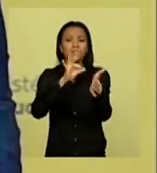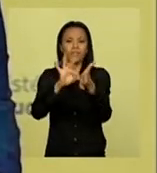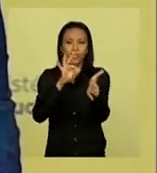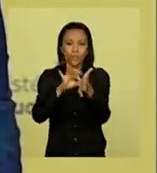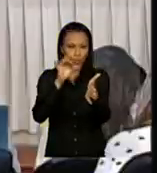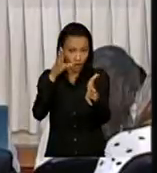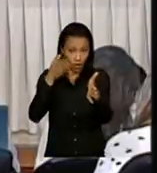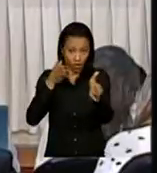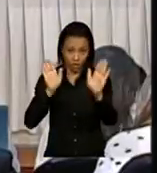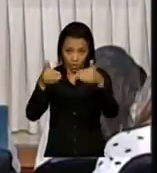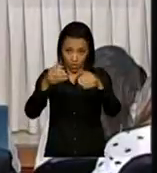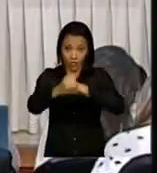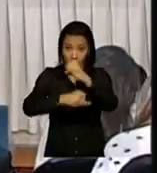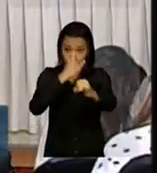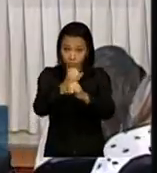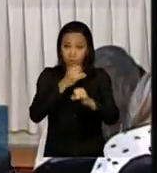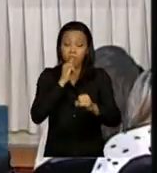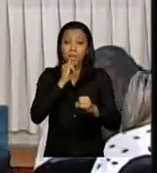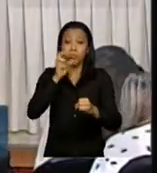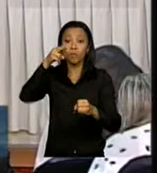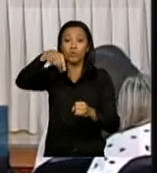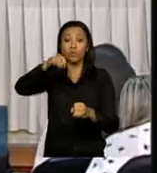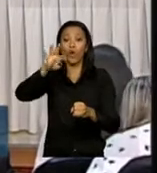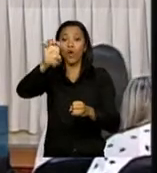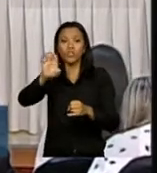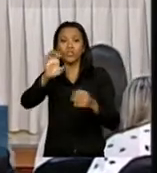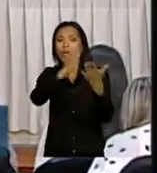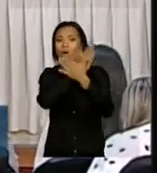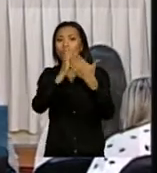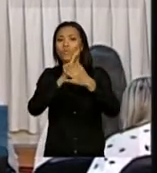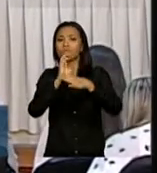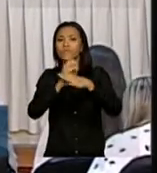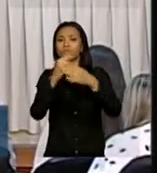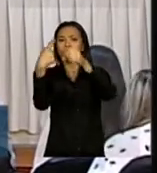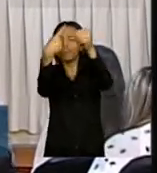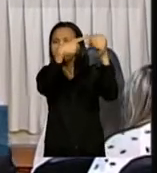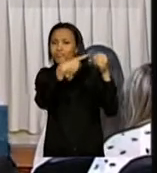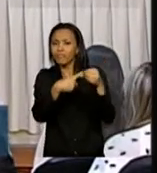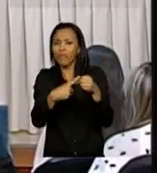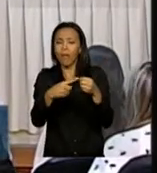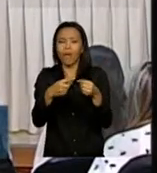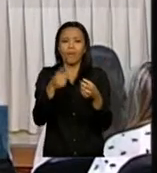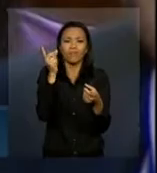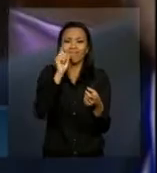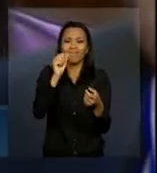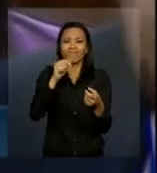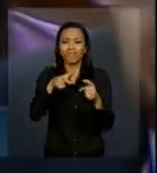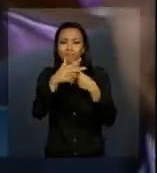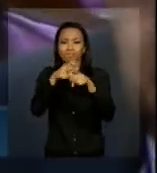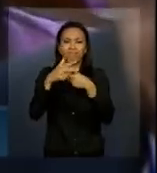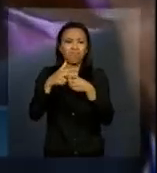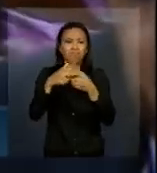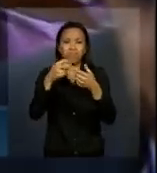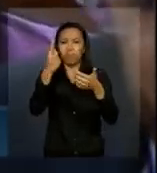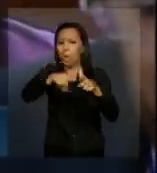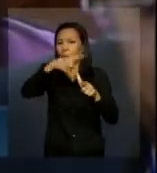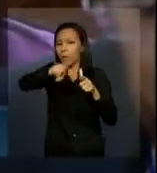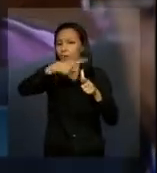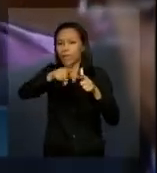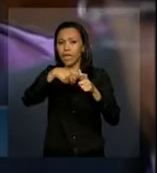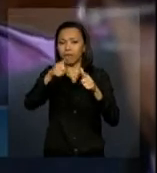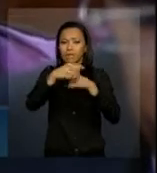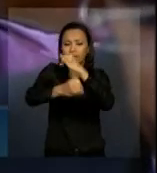só podem ser feitas pela internet né na região norte alguns municípios a Internet é bem escassa e os estudantes podem ter